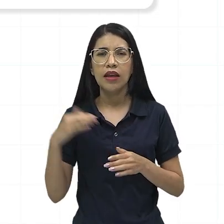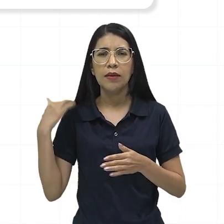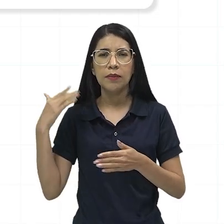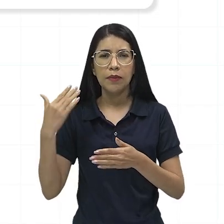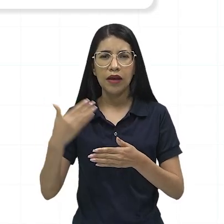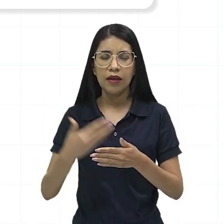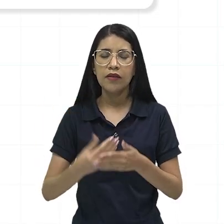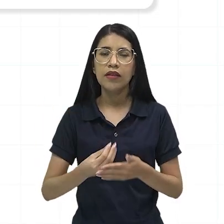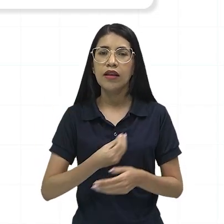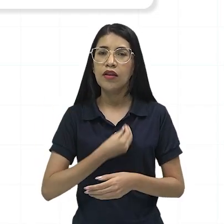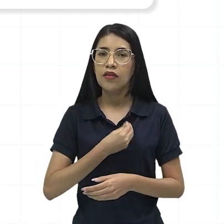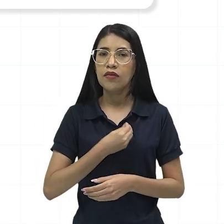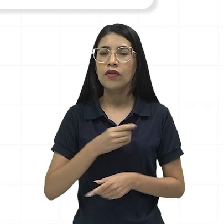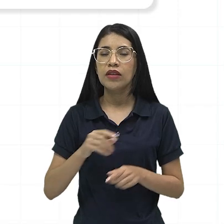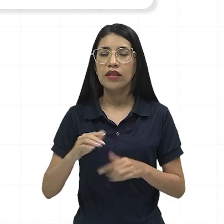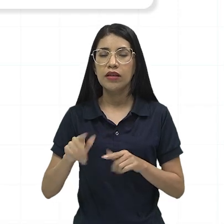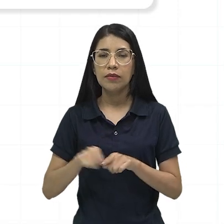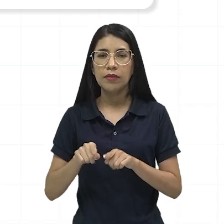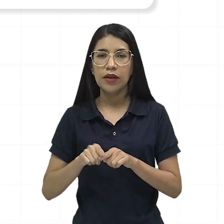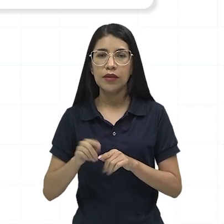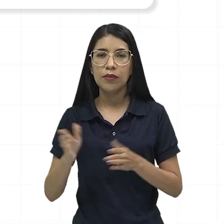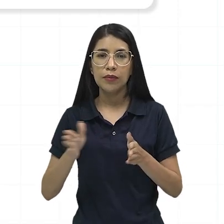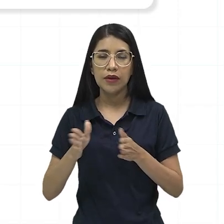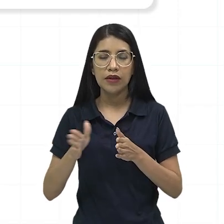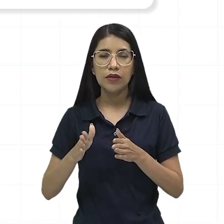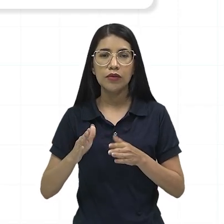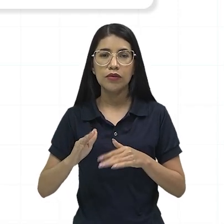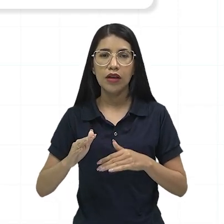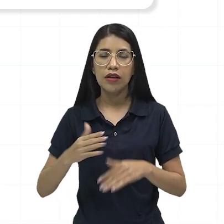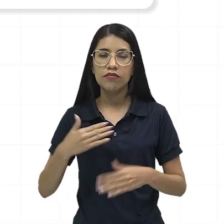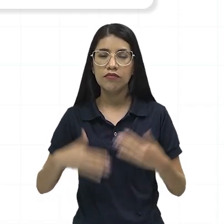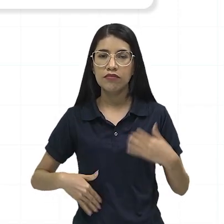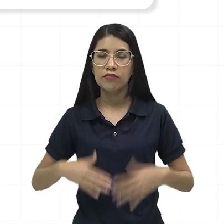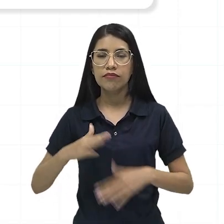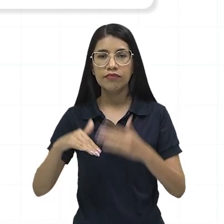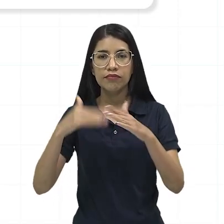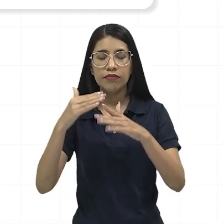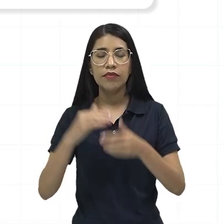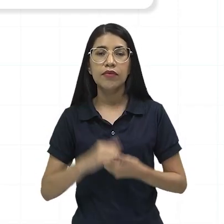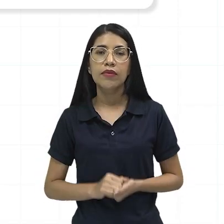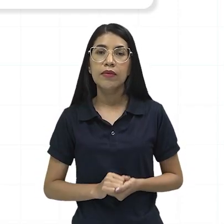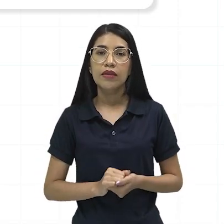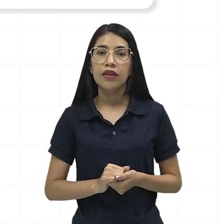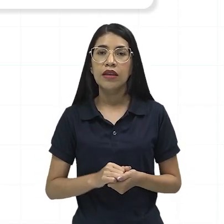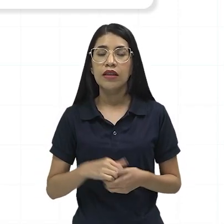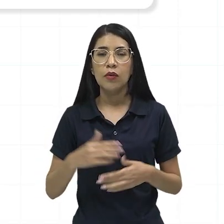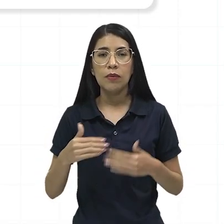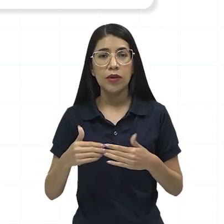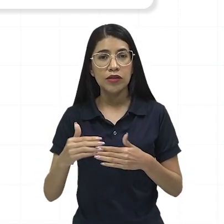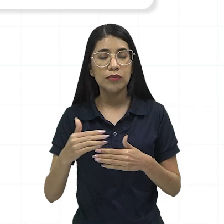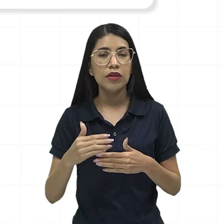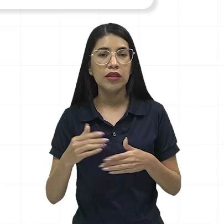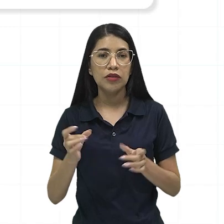ao longo da puberdade e que, uma vez que eles estão aptos, né, eles já